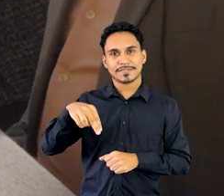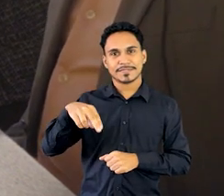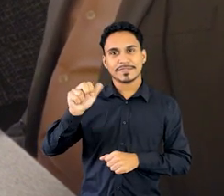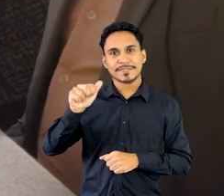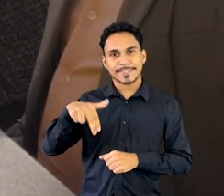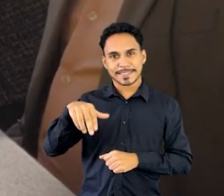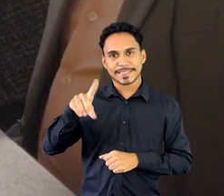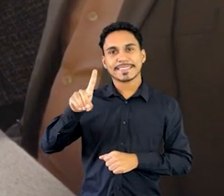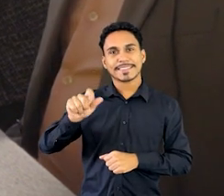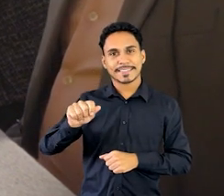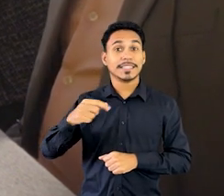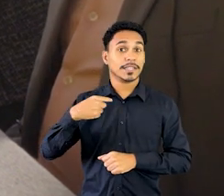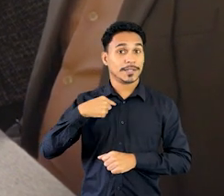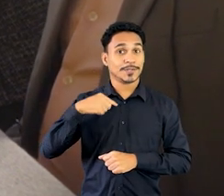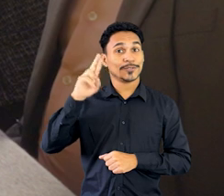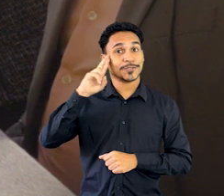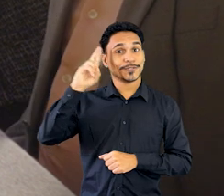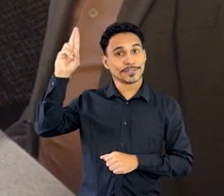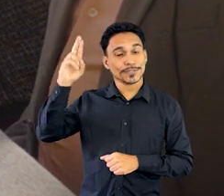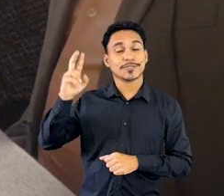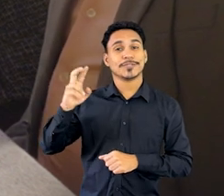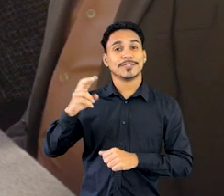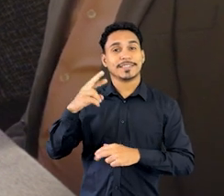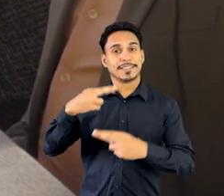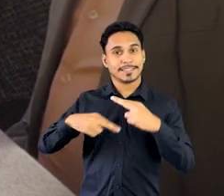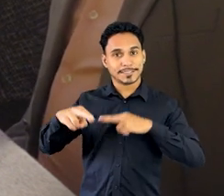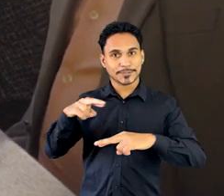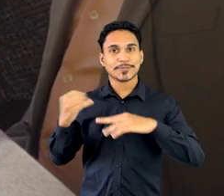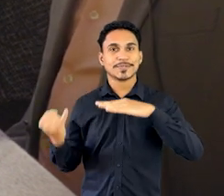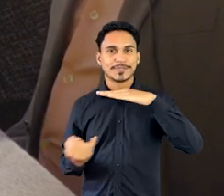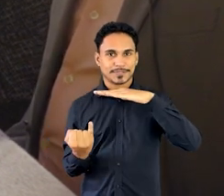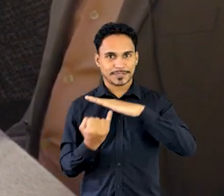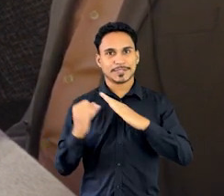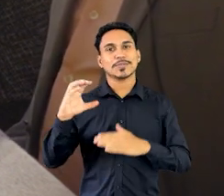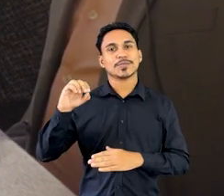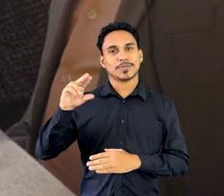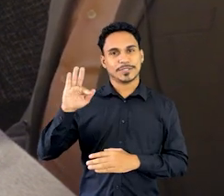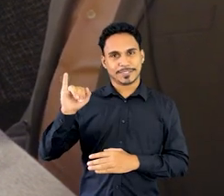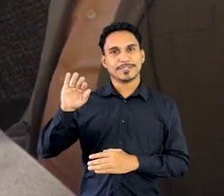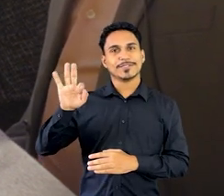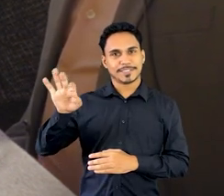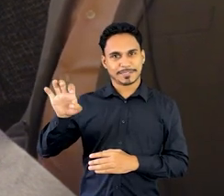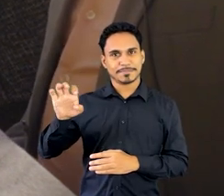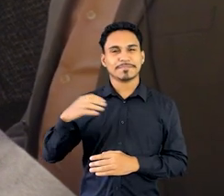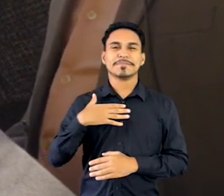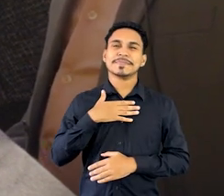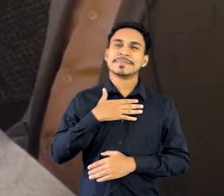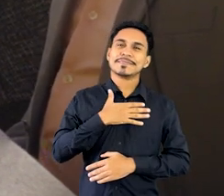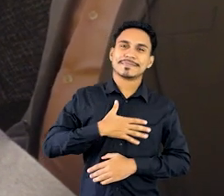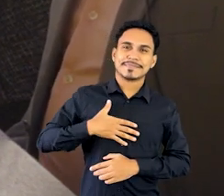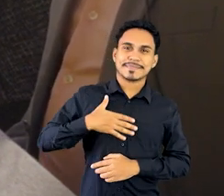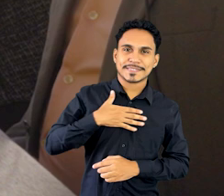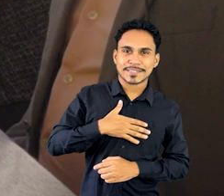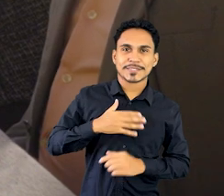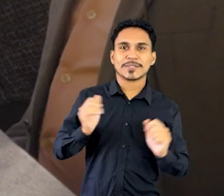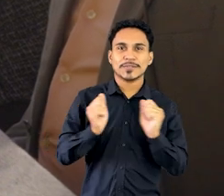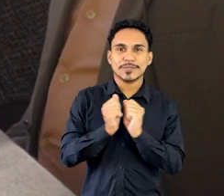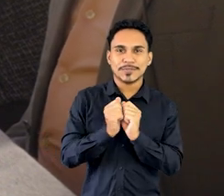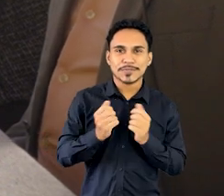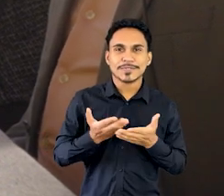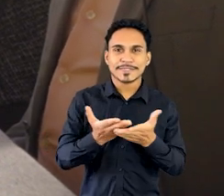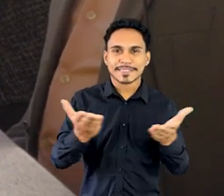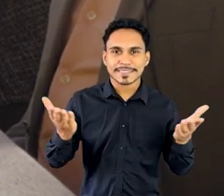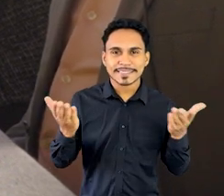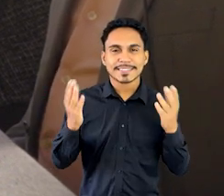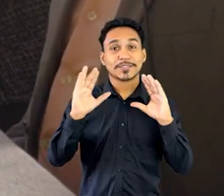diretora de relações institucionais e governamentais do conif é um prazer Isabela tá aqui com vocês e com toda a comunidade do ifs Eu